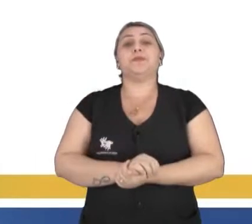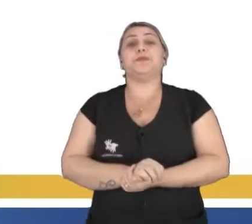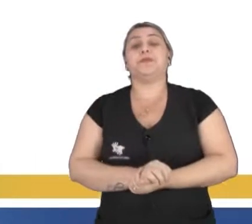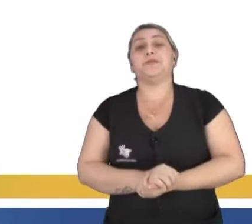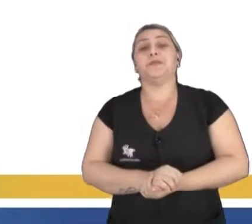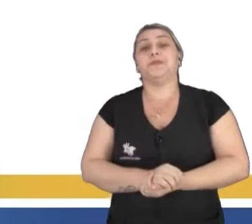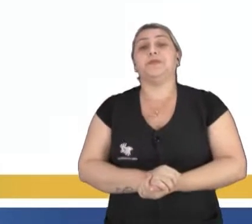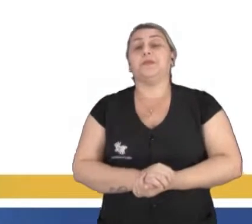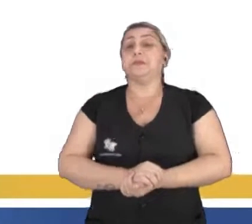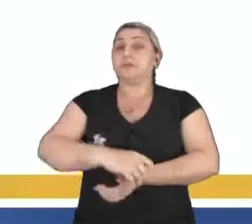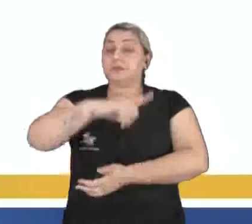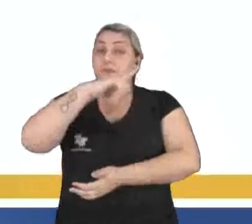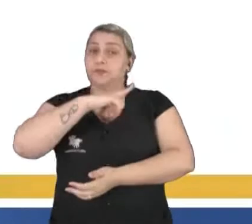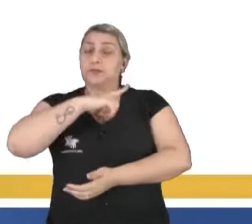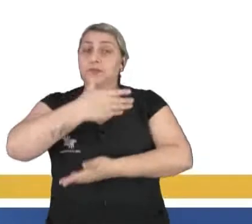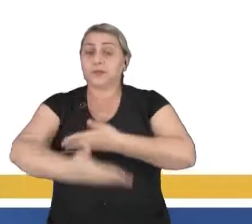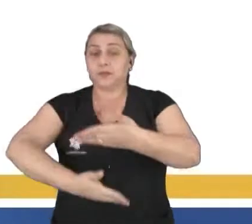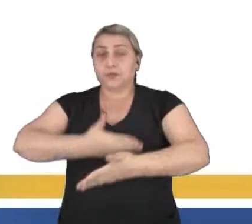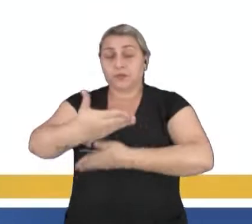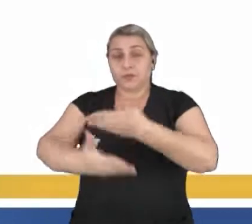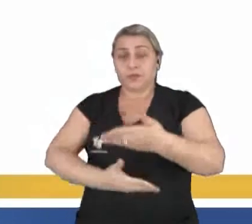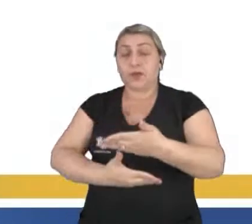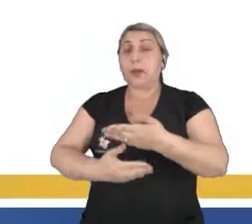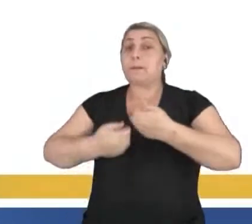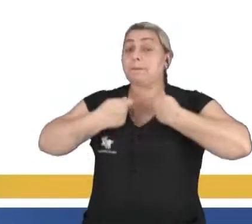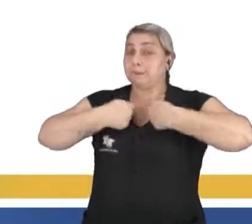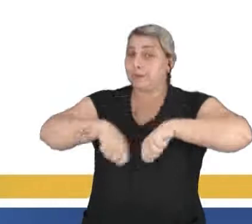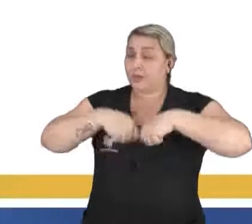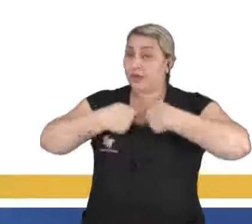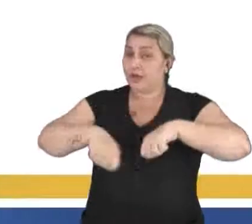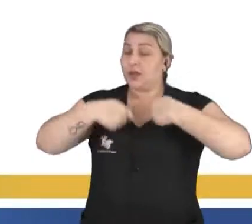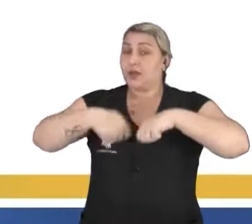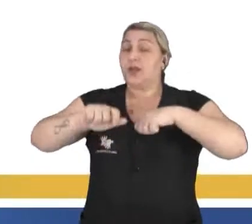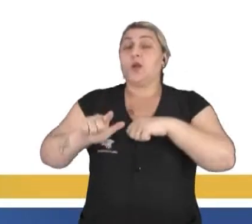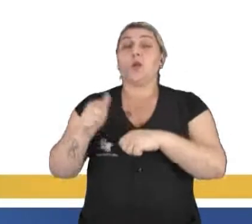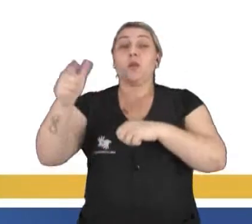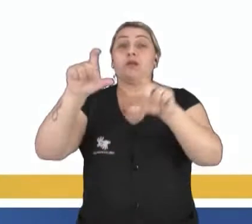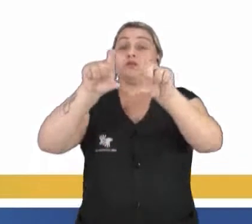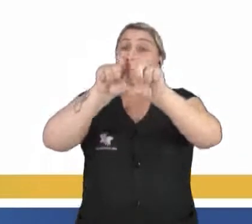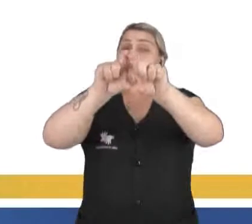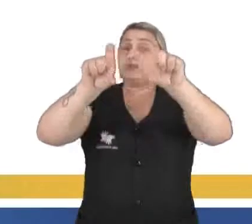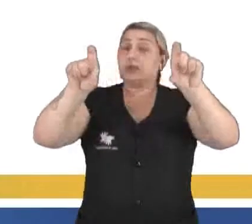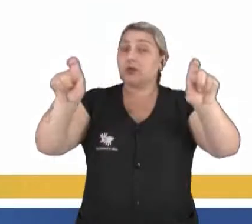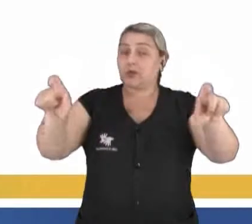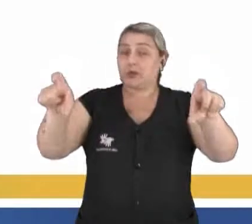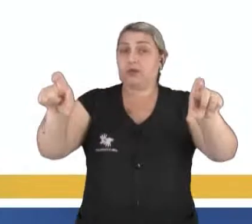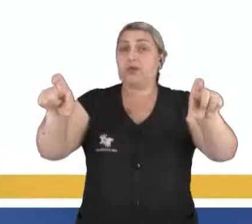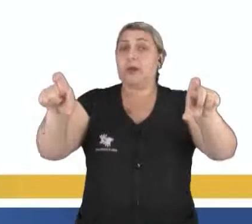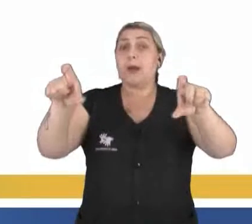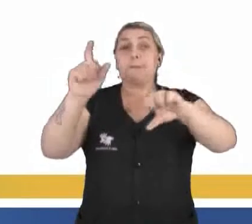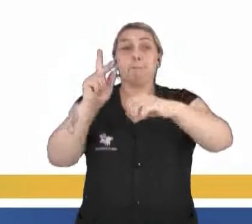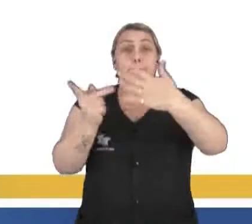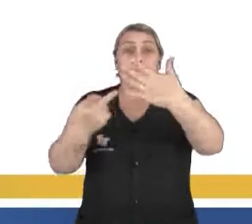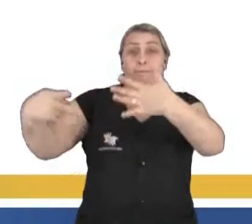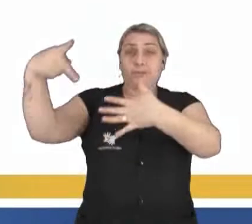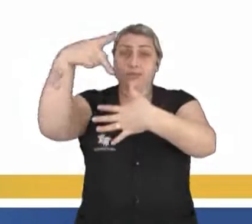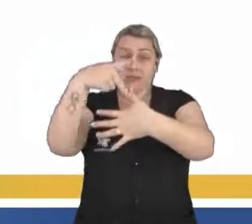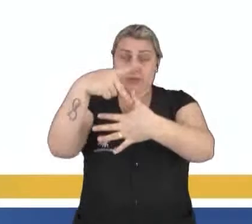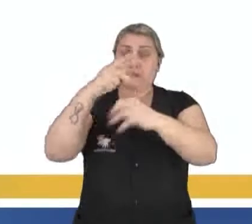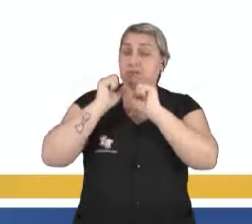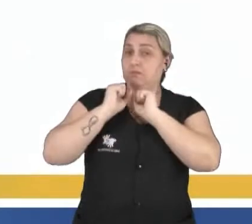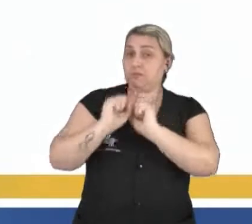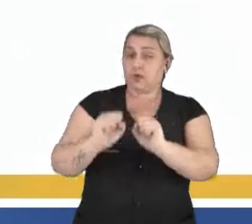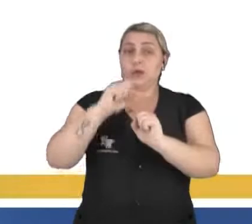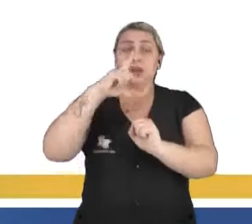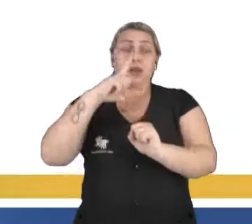aquelas que possuem uma relação de dependência com uma outra oração chamada de principal. Elas